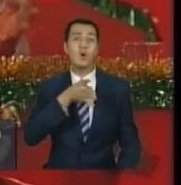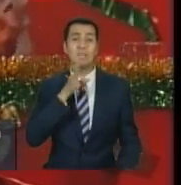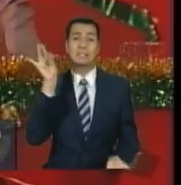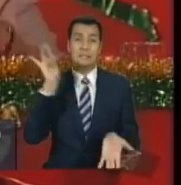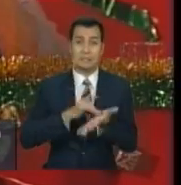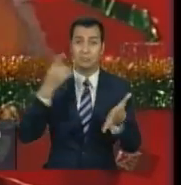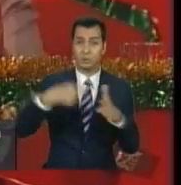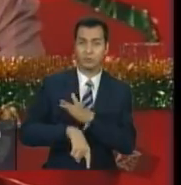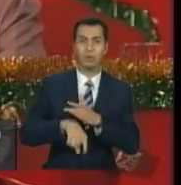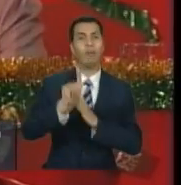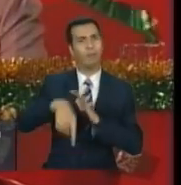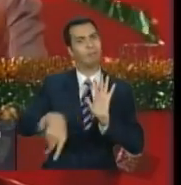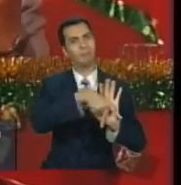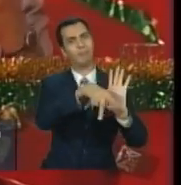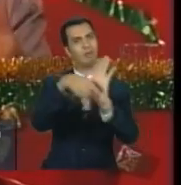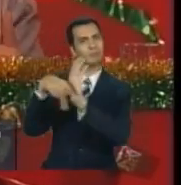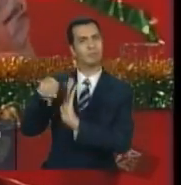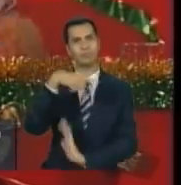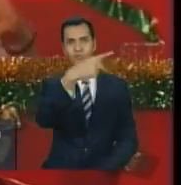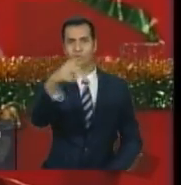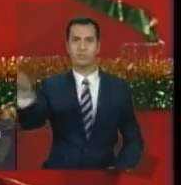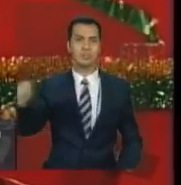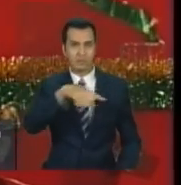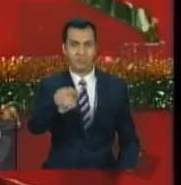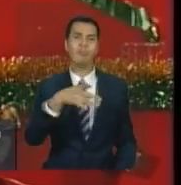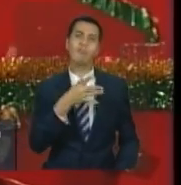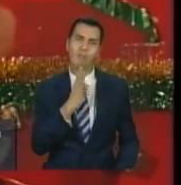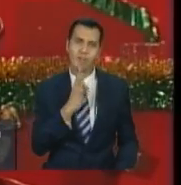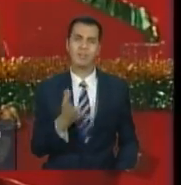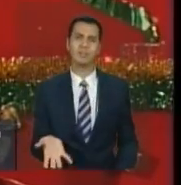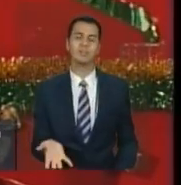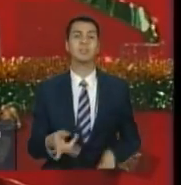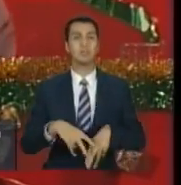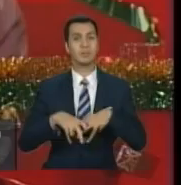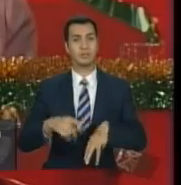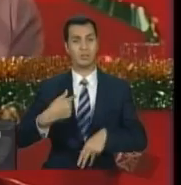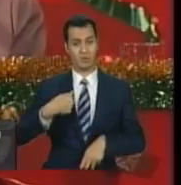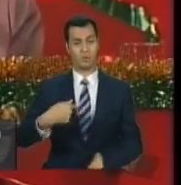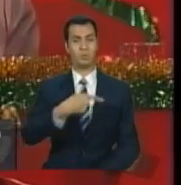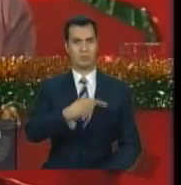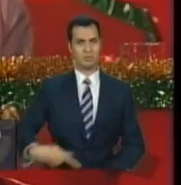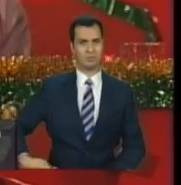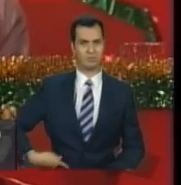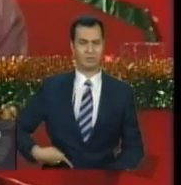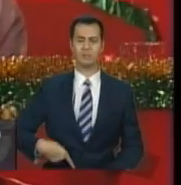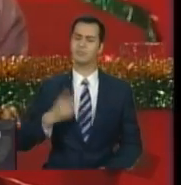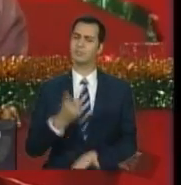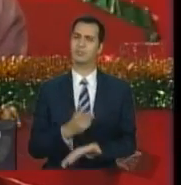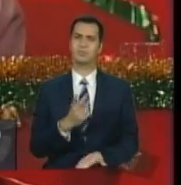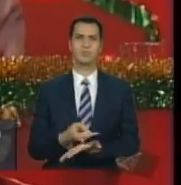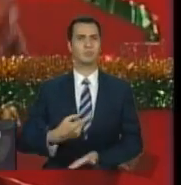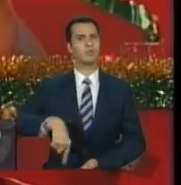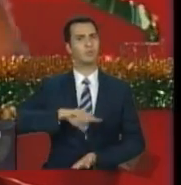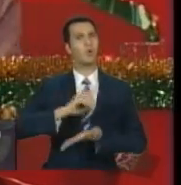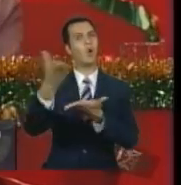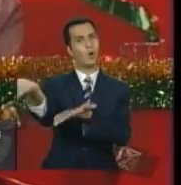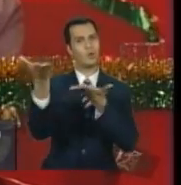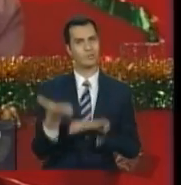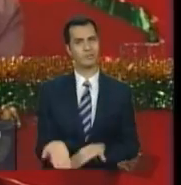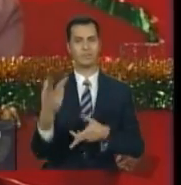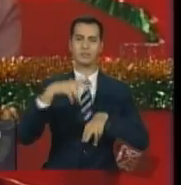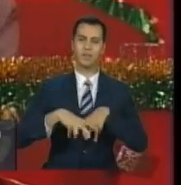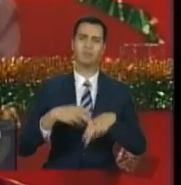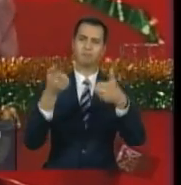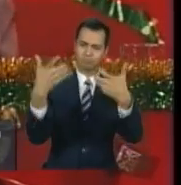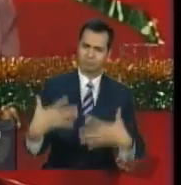fica feia, são vocês. Por isso, meu governo também é um governo de escutar muito, de discutir